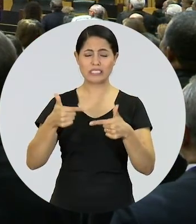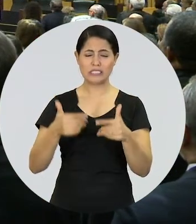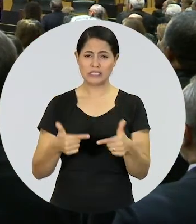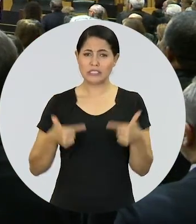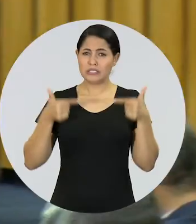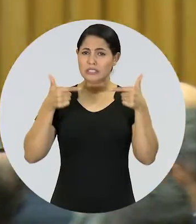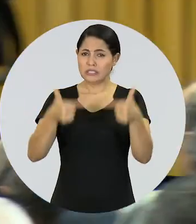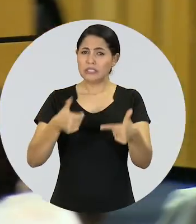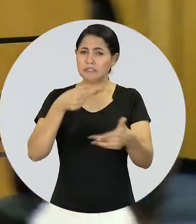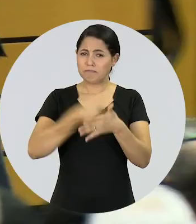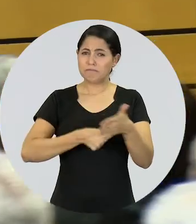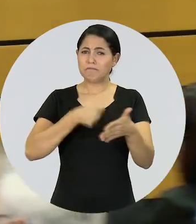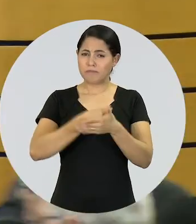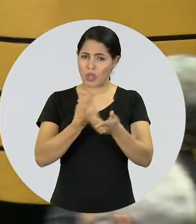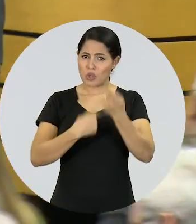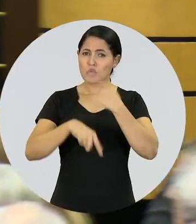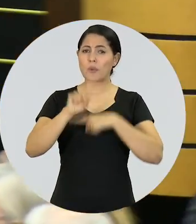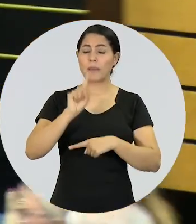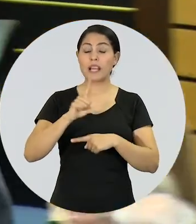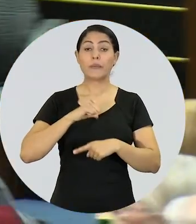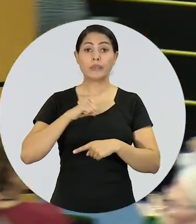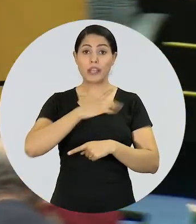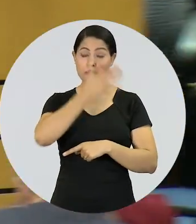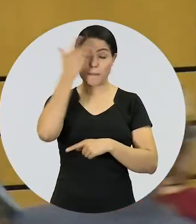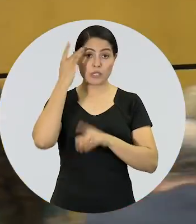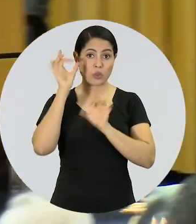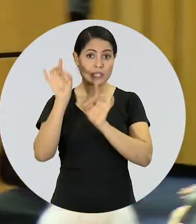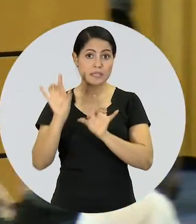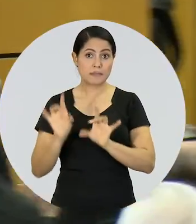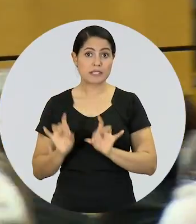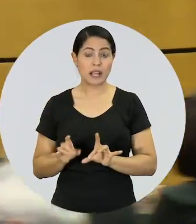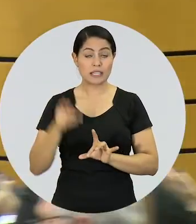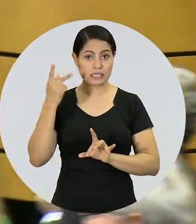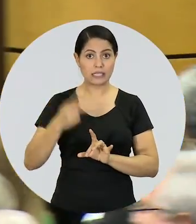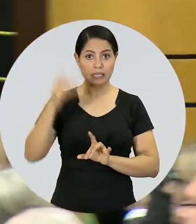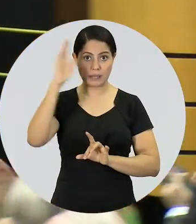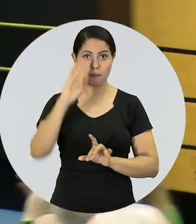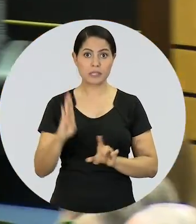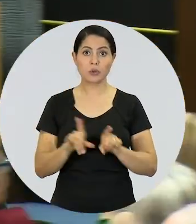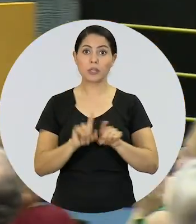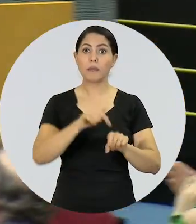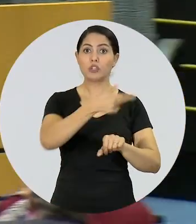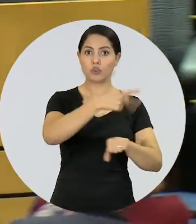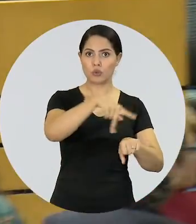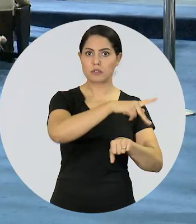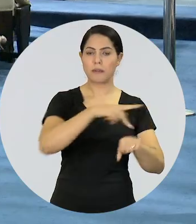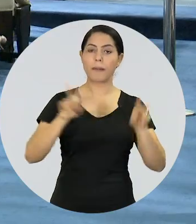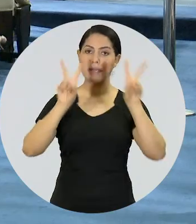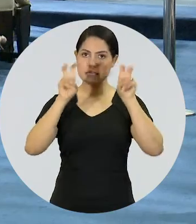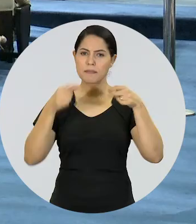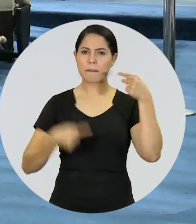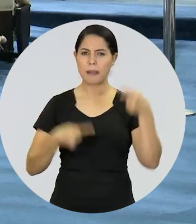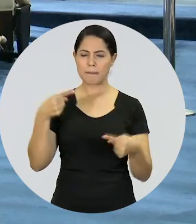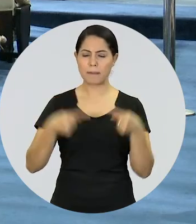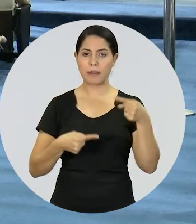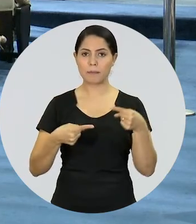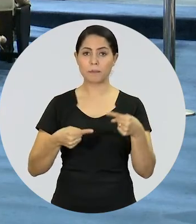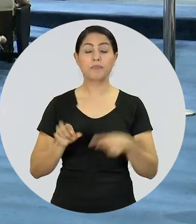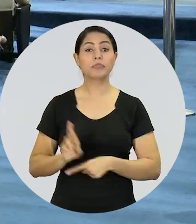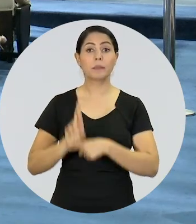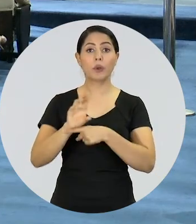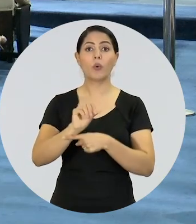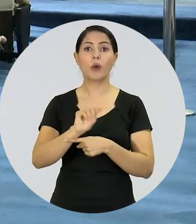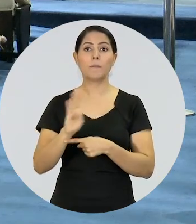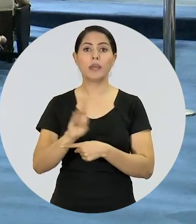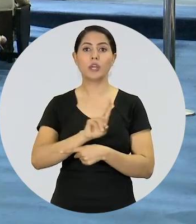Enfrentamento e Superação, o evento contou com a presença de especialistas nacionais e estrangeiros acerca do tema. Representando